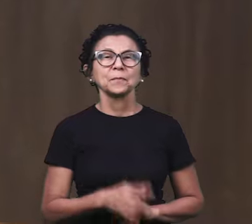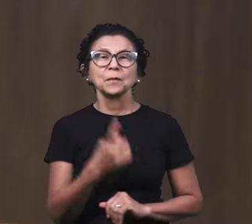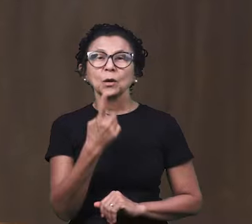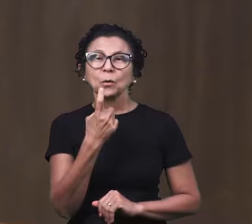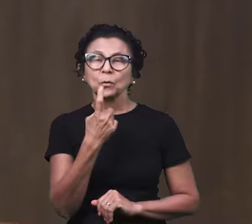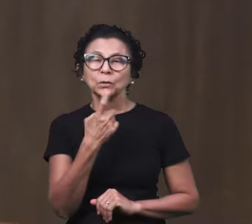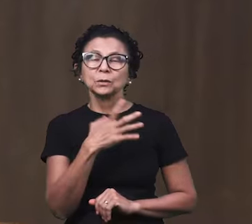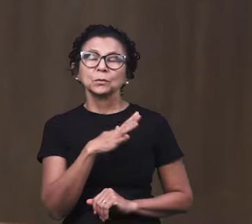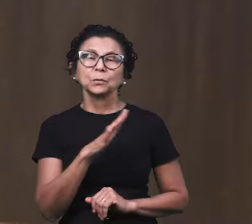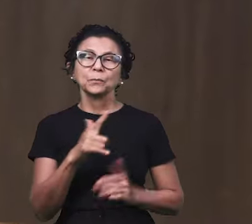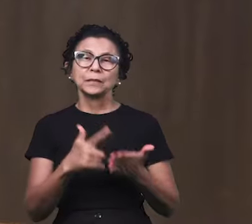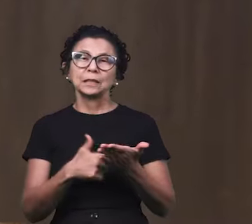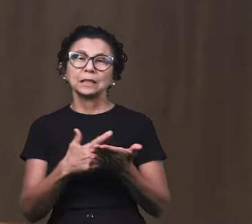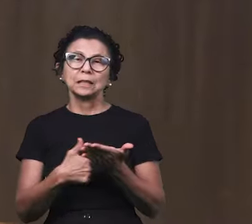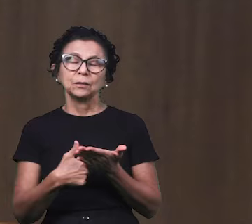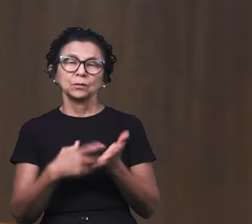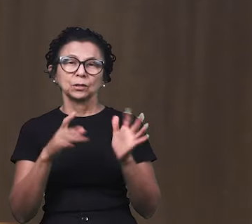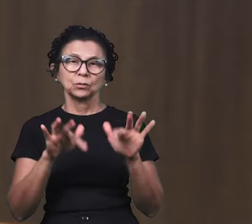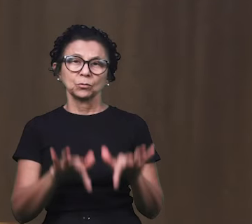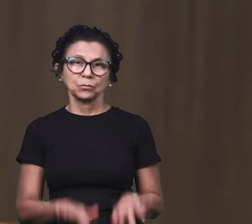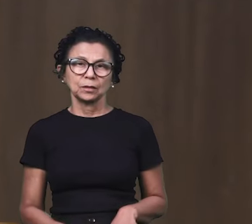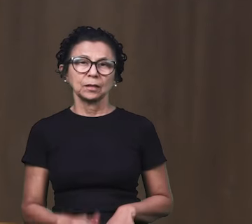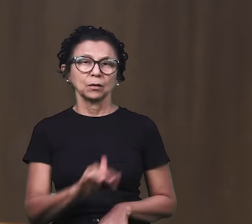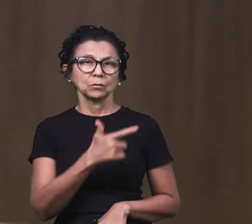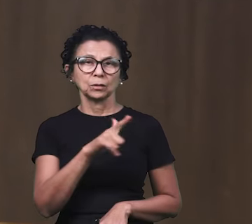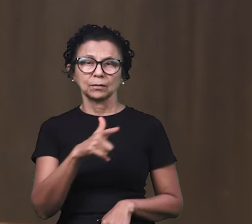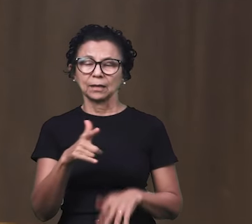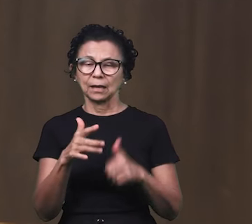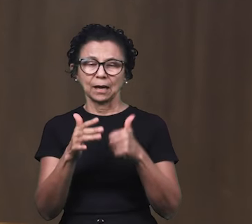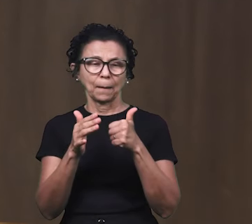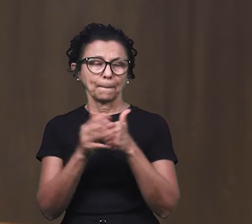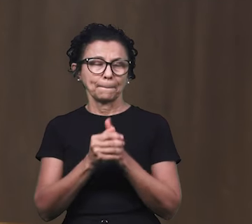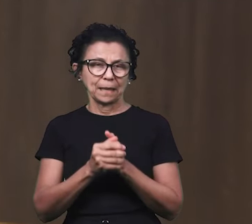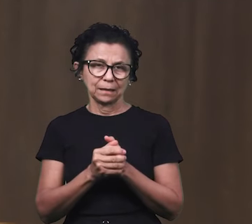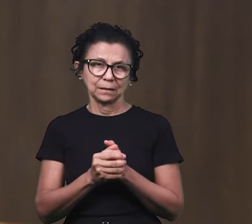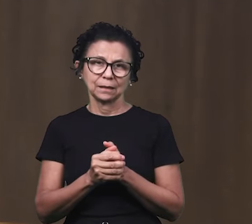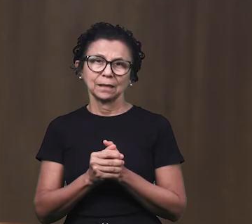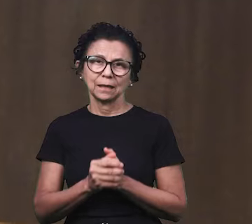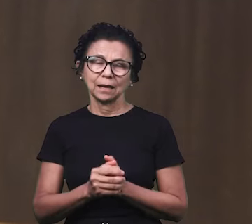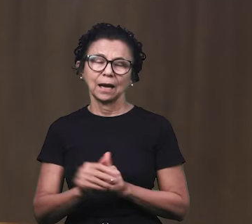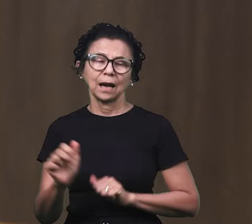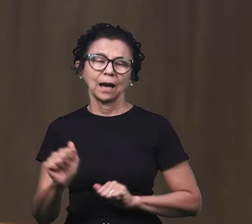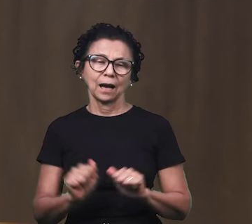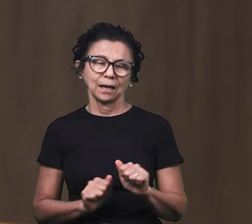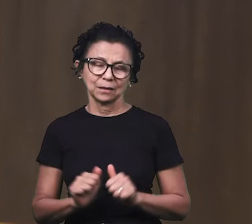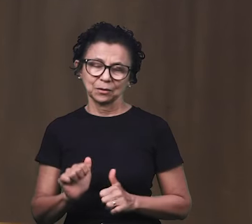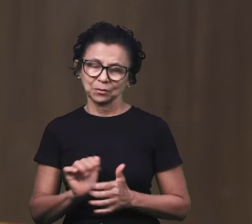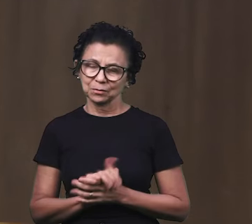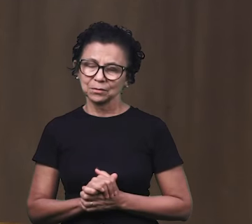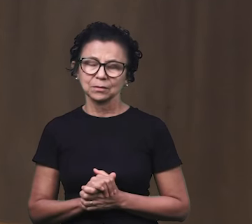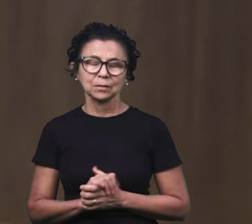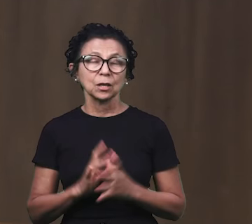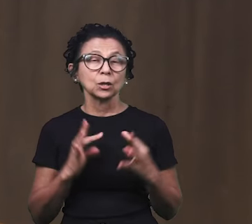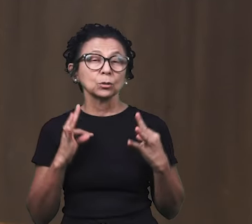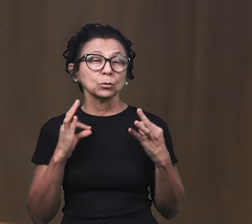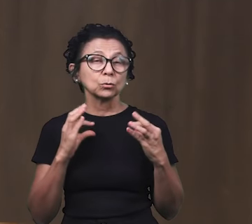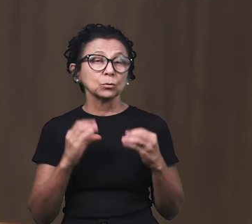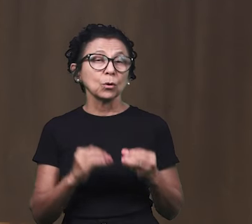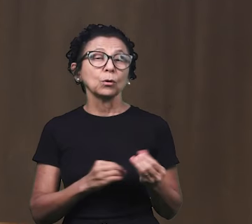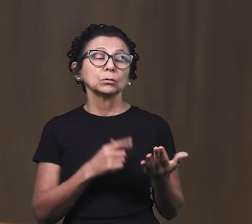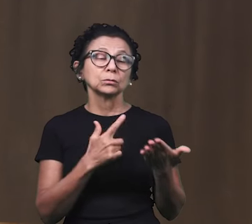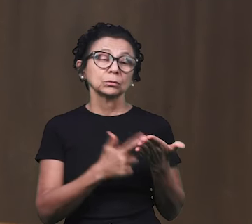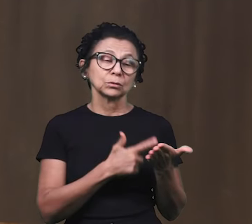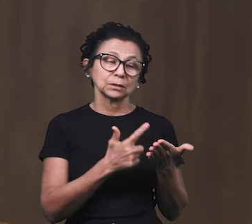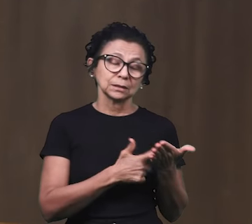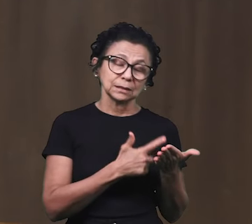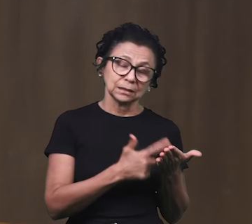Apóstolos. Todos os demais livros, evangelhos, as cartas do apóstolo Paulo, as outras cartas dos outros apóstolos,